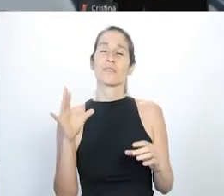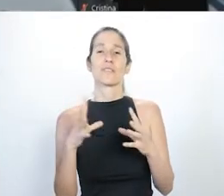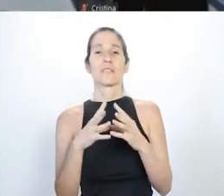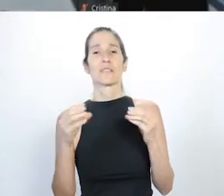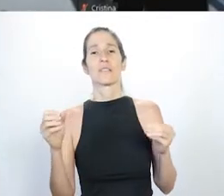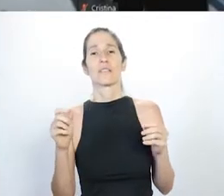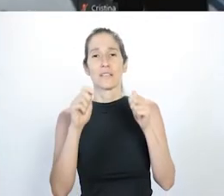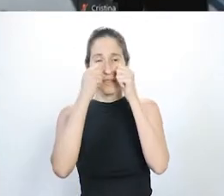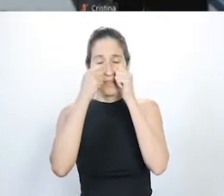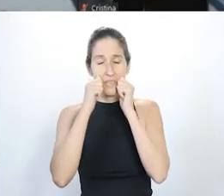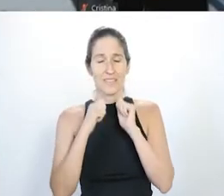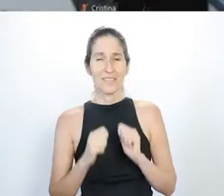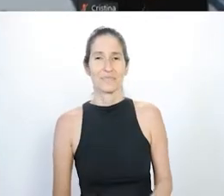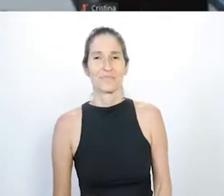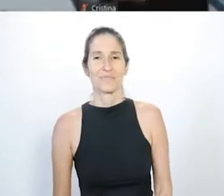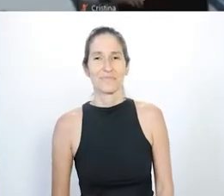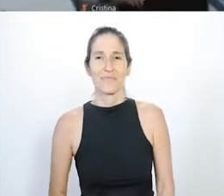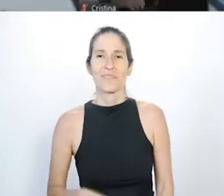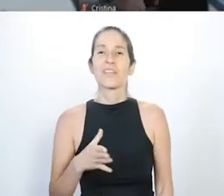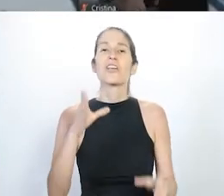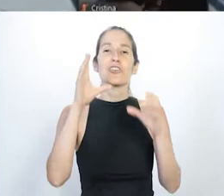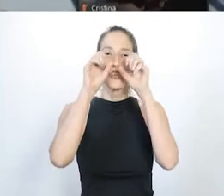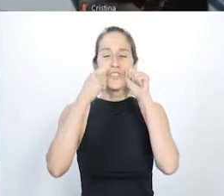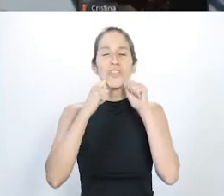Que baracho!